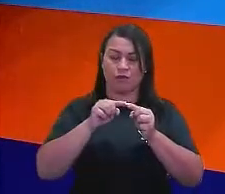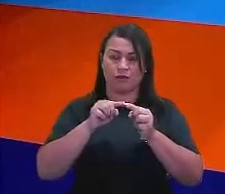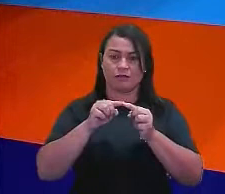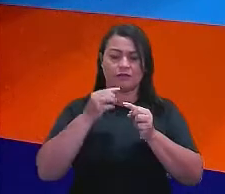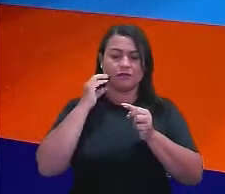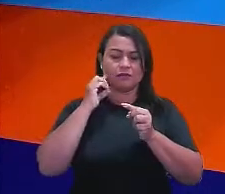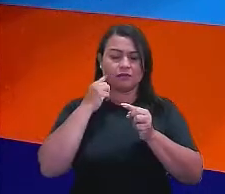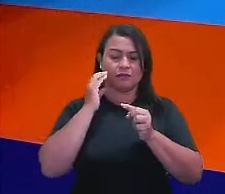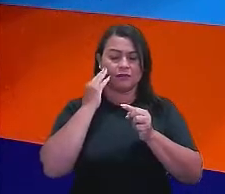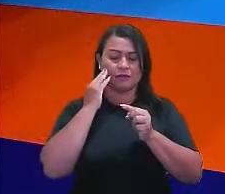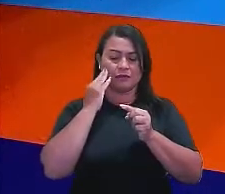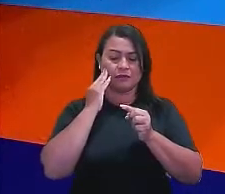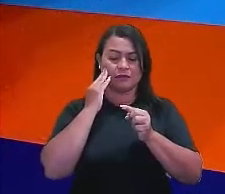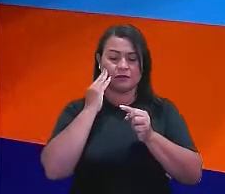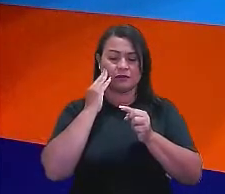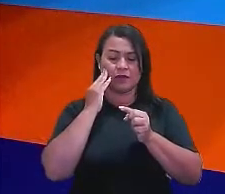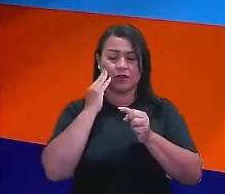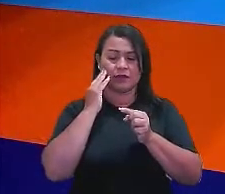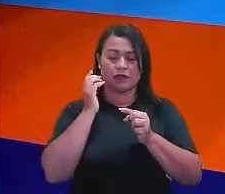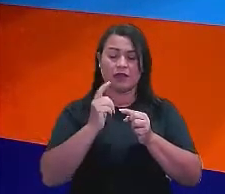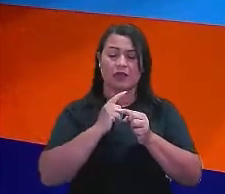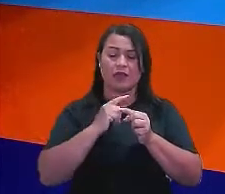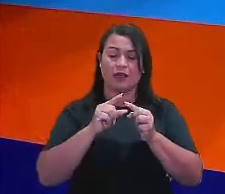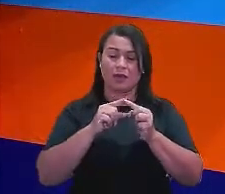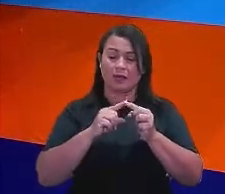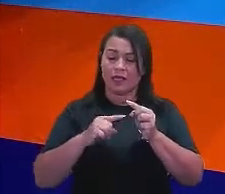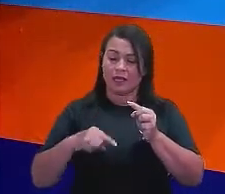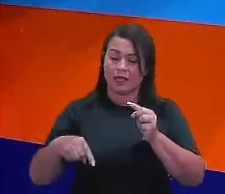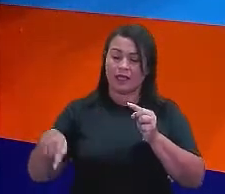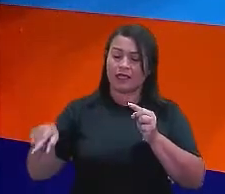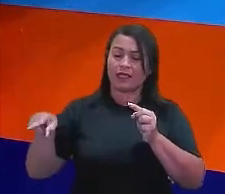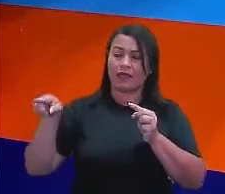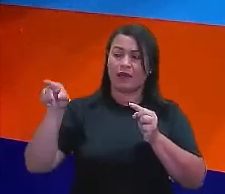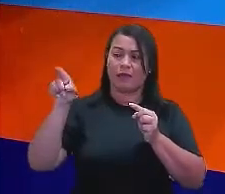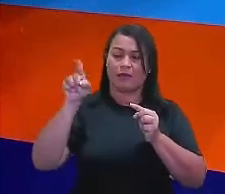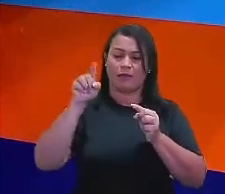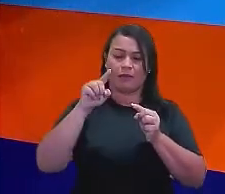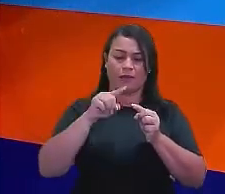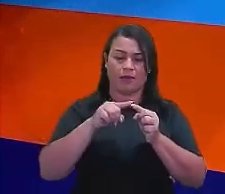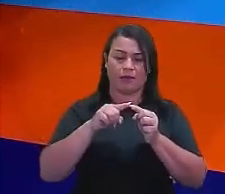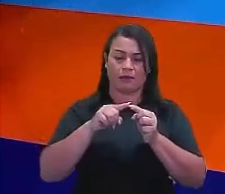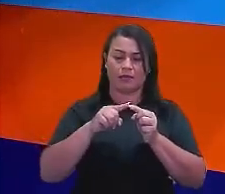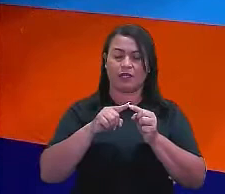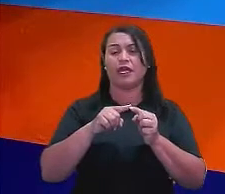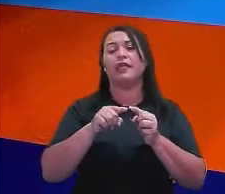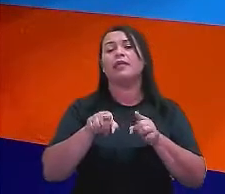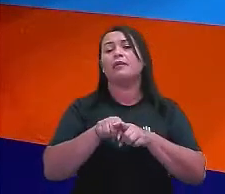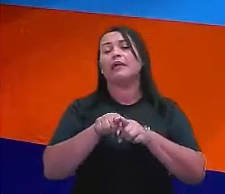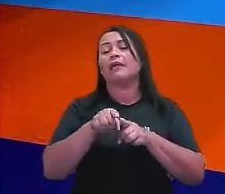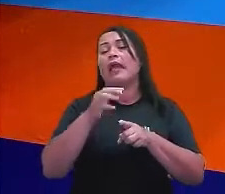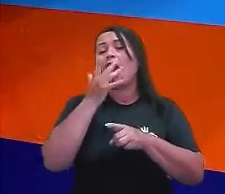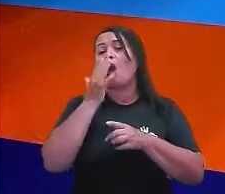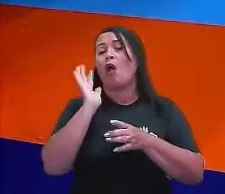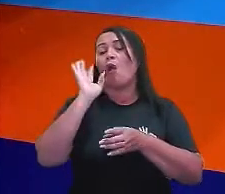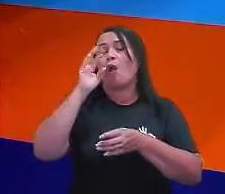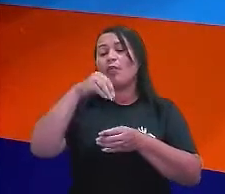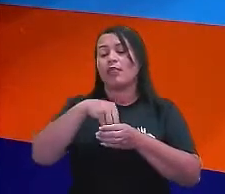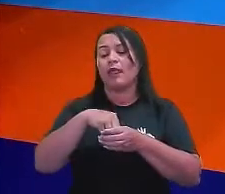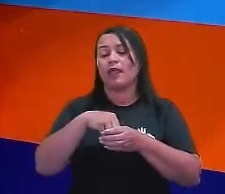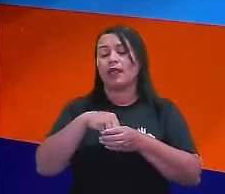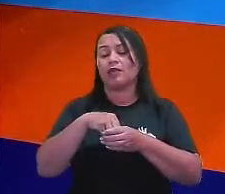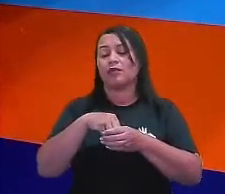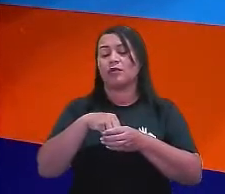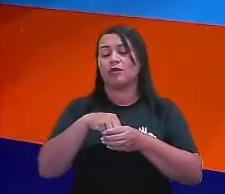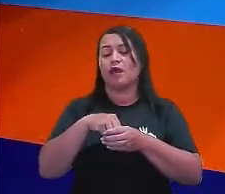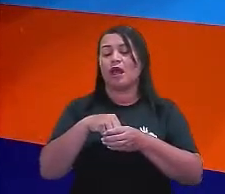tudo. É a parte colorida e a partezinha da borda, tá bom? Então, quando eu falar círculo, é tudo